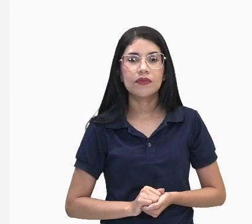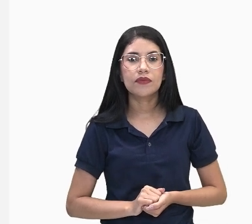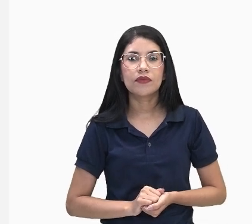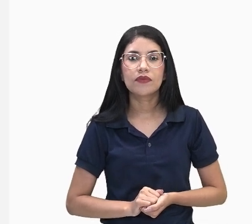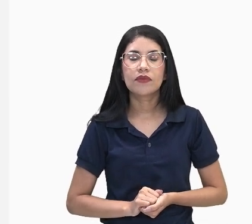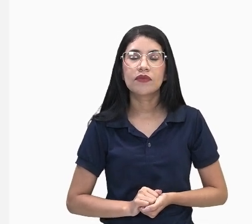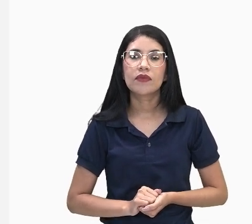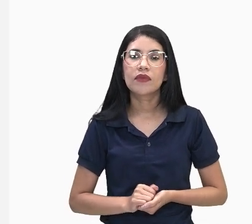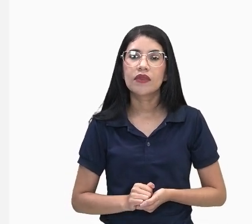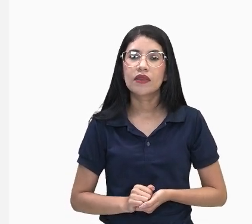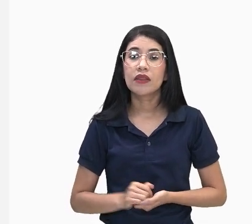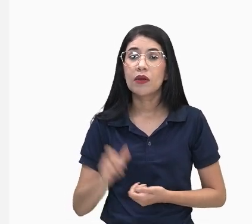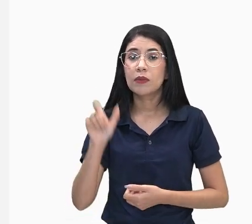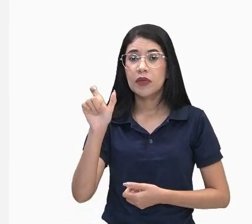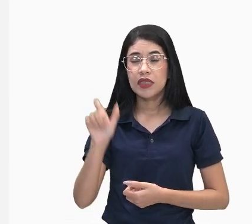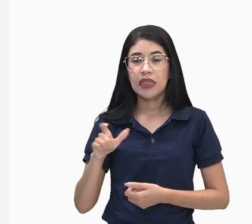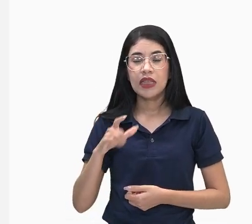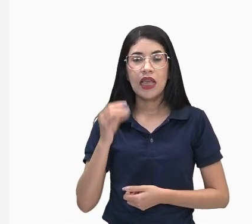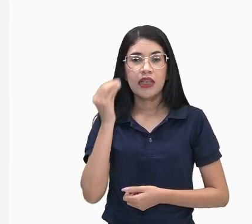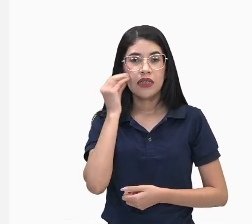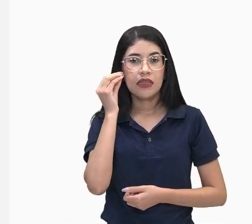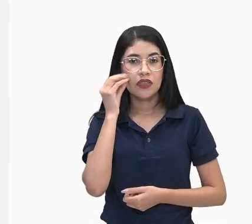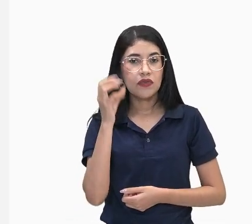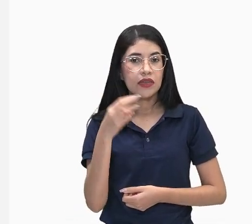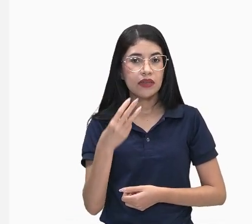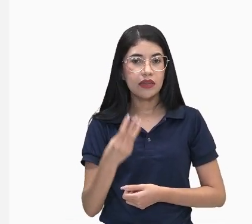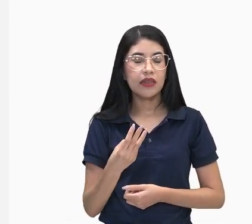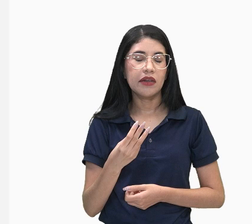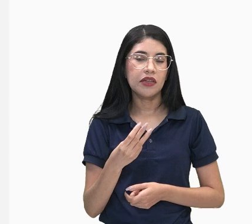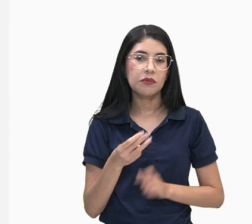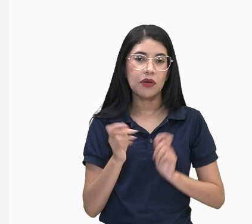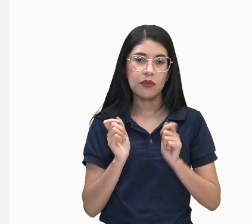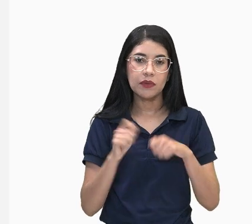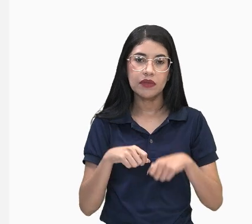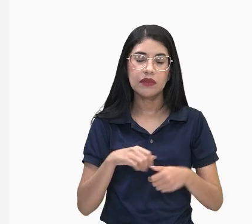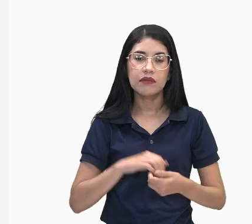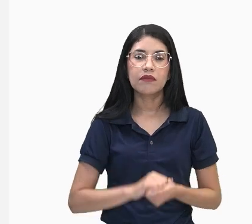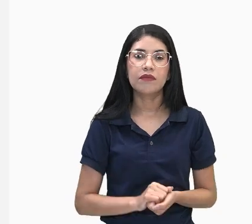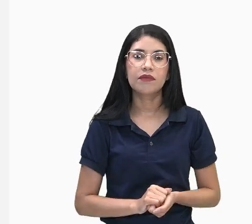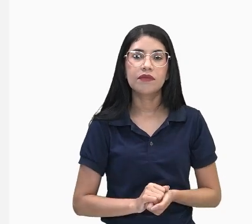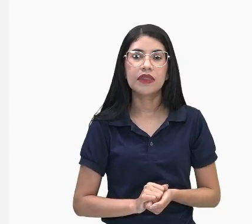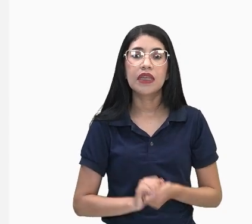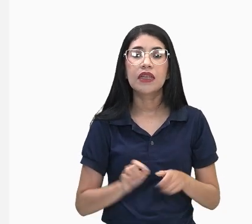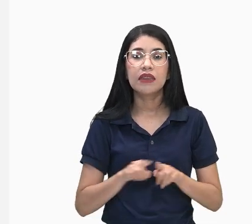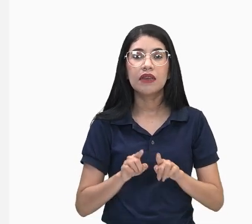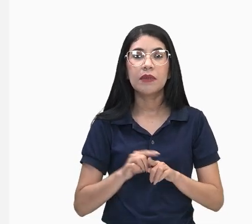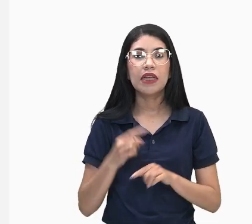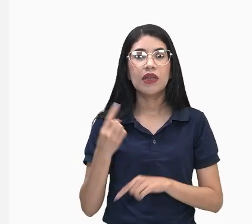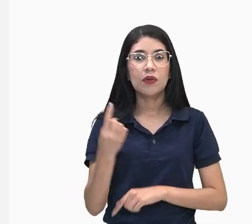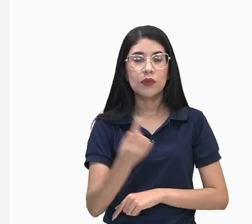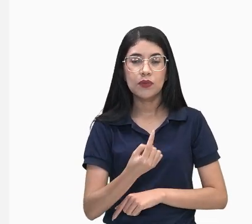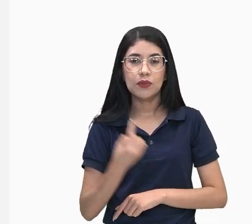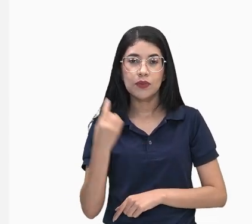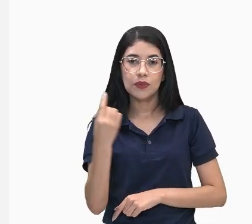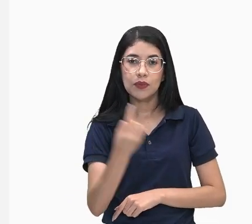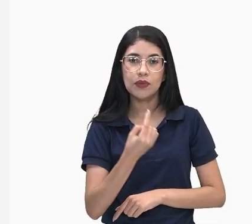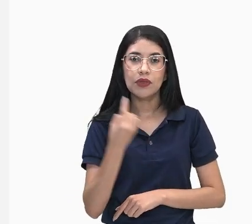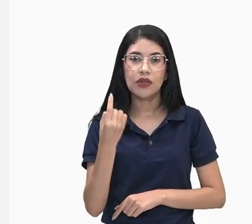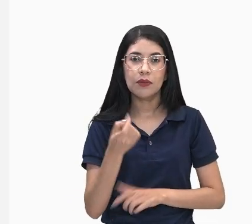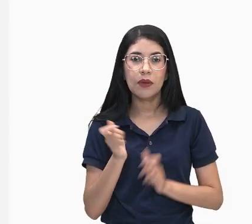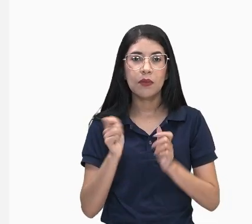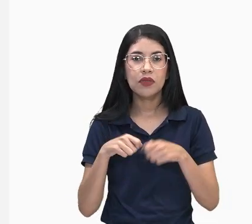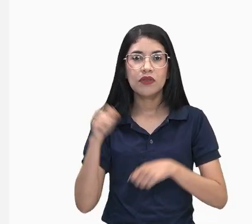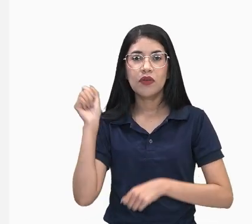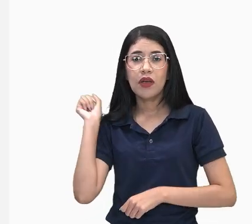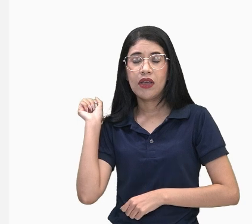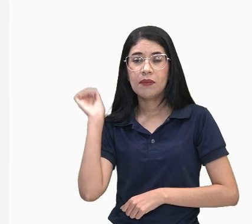Nela, o atleta ele vai ter 3 tentativas, tá bom? E ele usa a técnica de giro para fazer o arremesso.